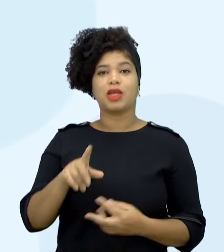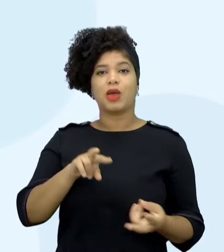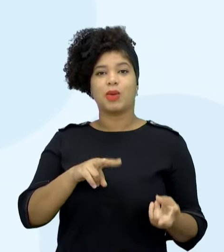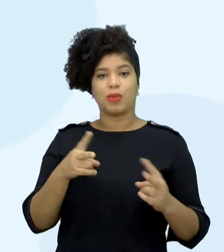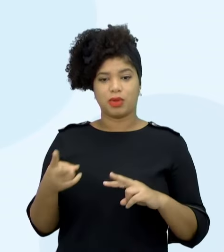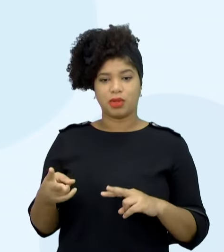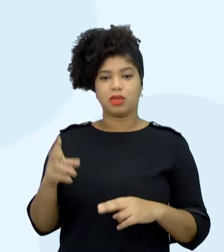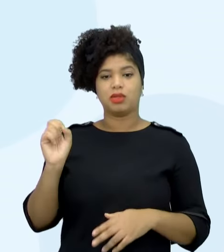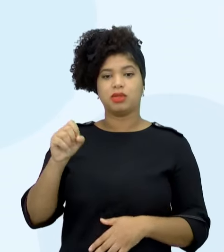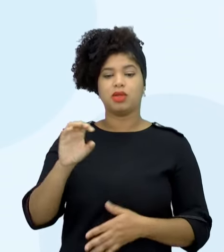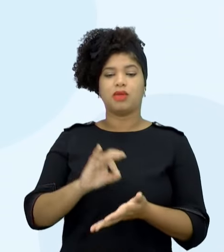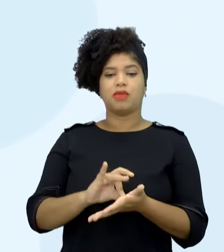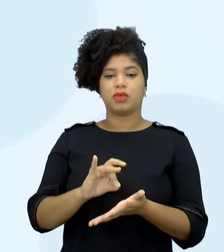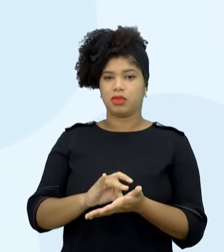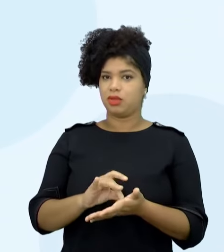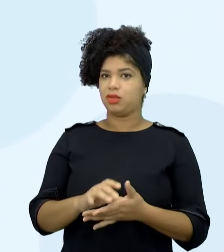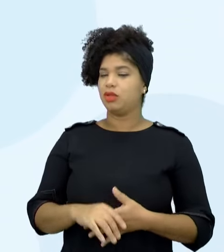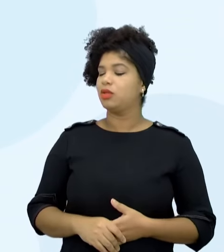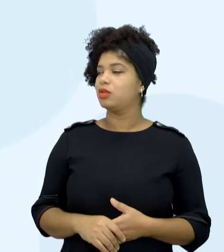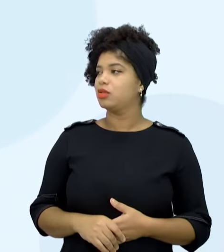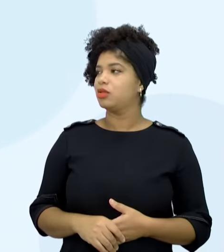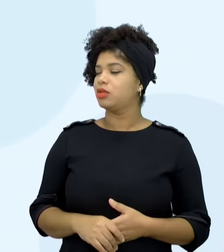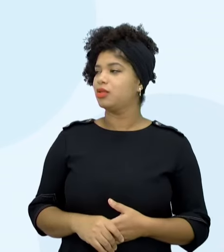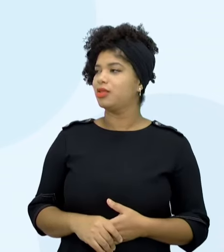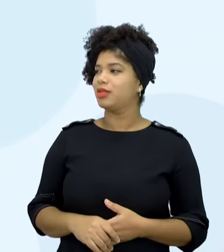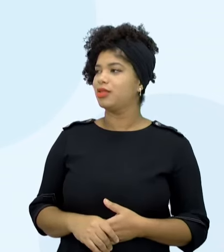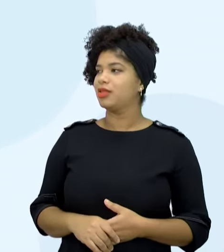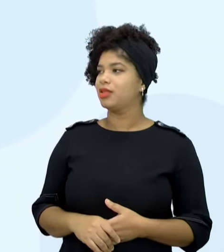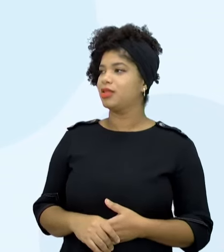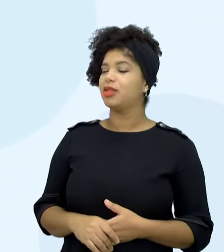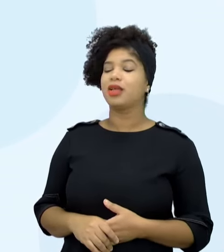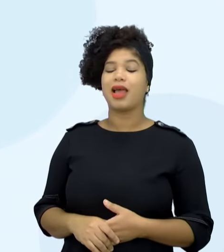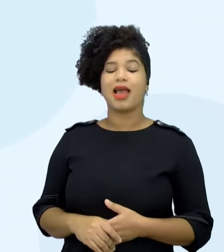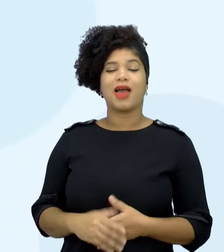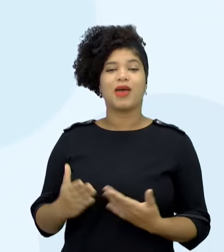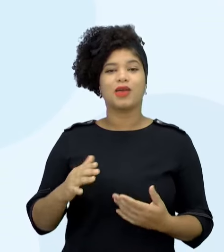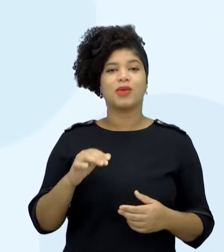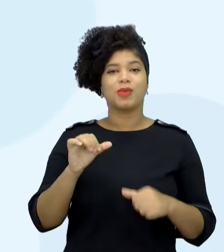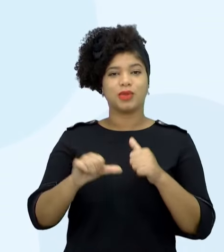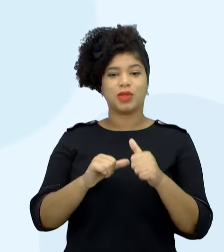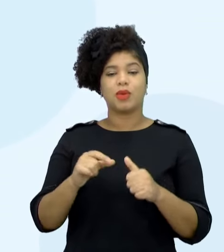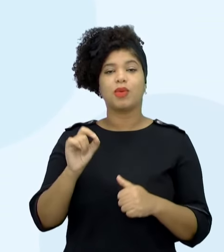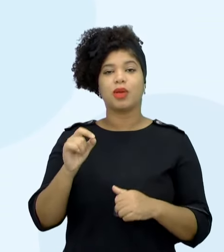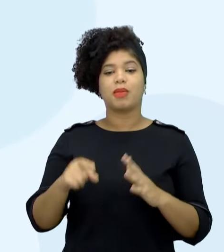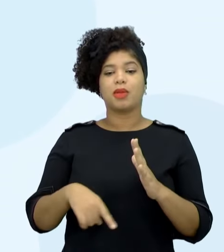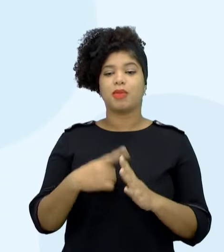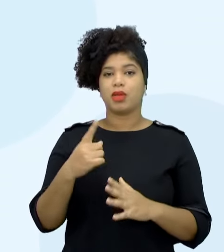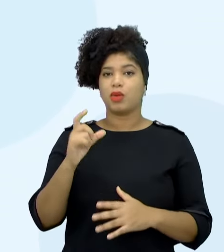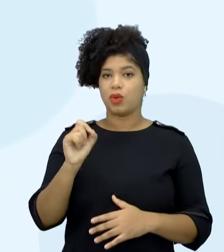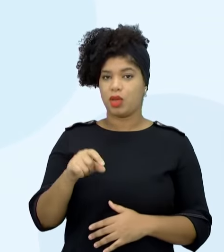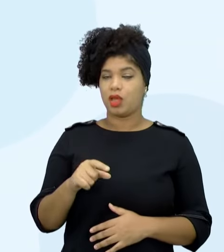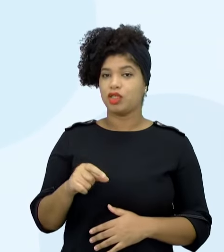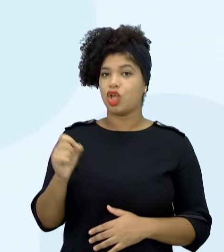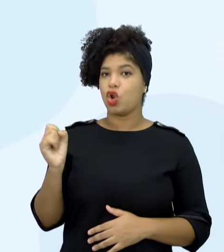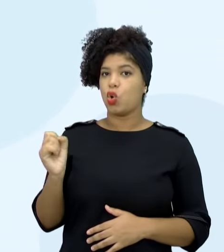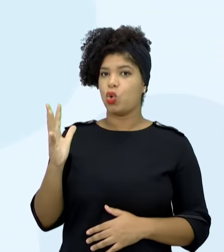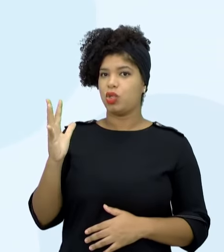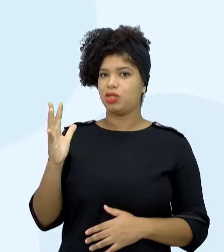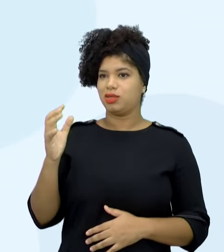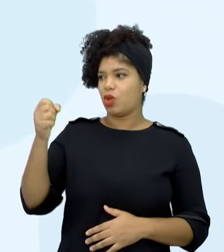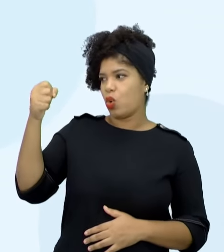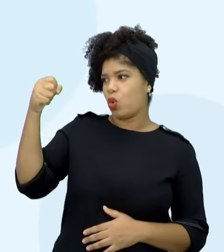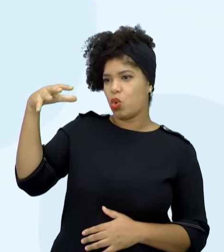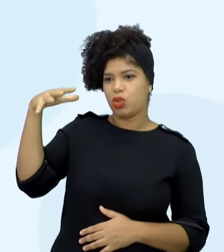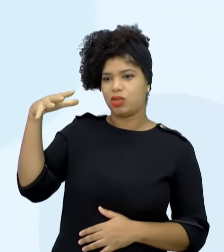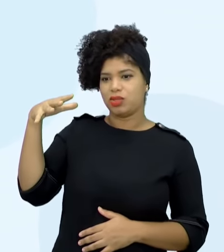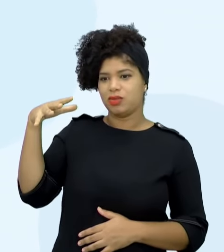convertida aqui e transformada primeiro em energia elétrica,